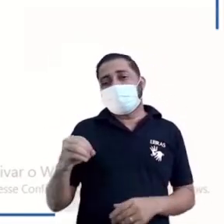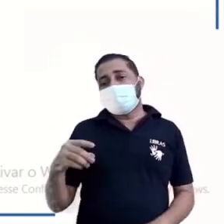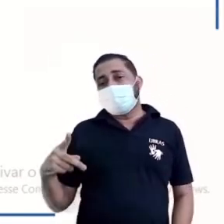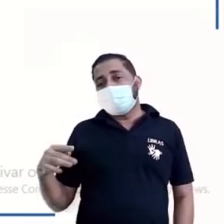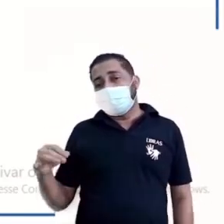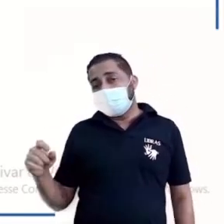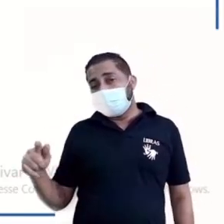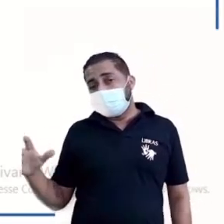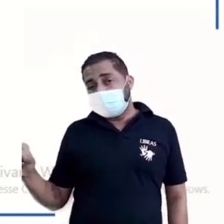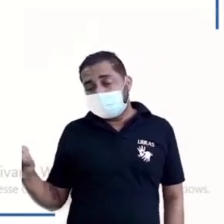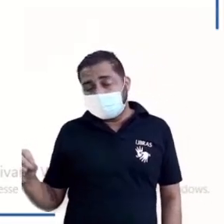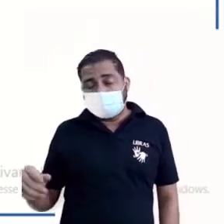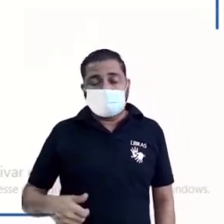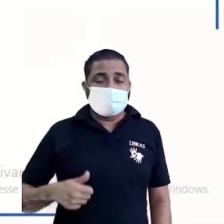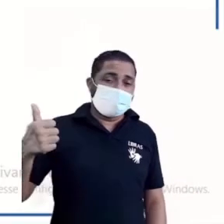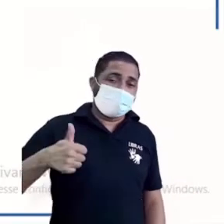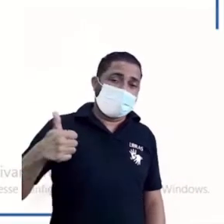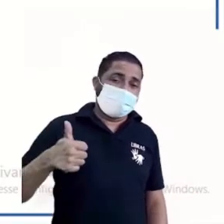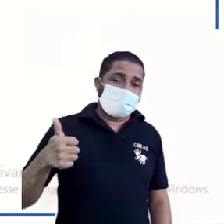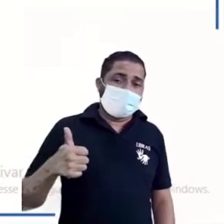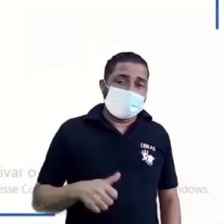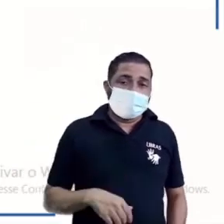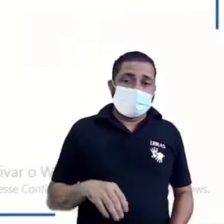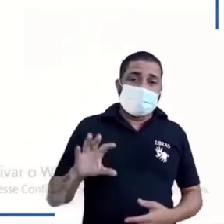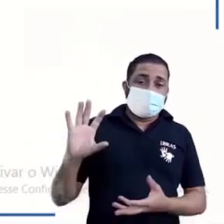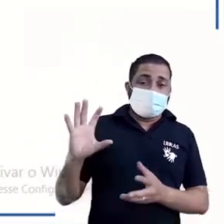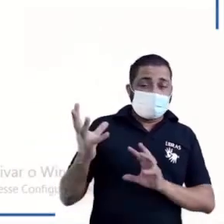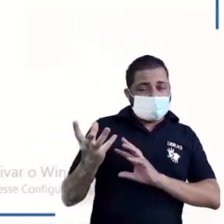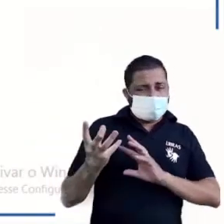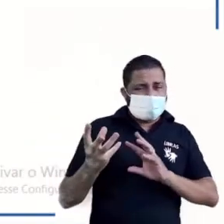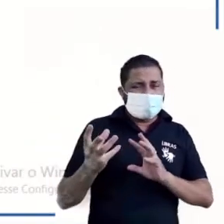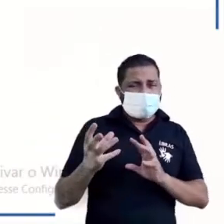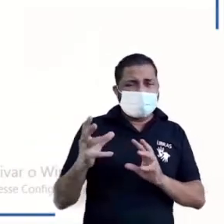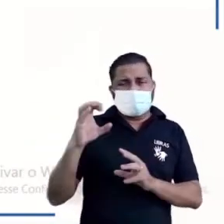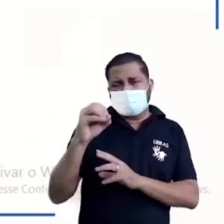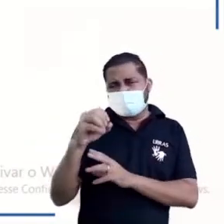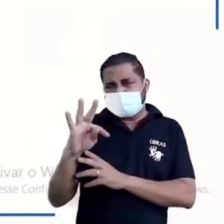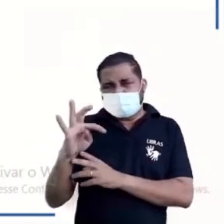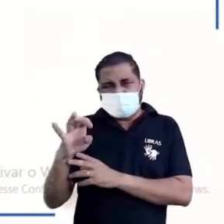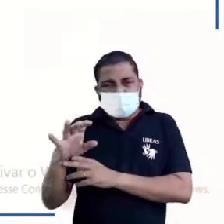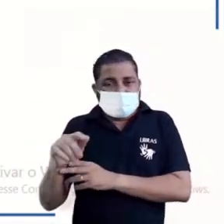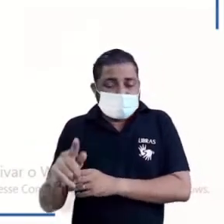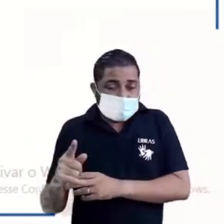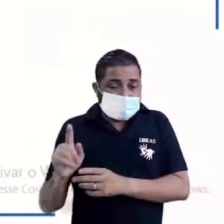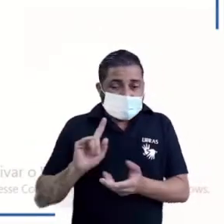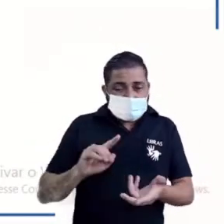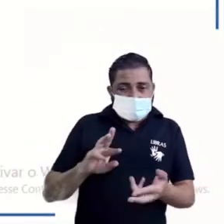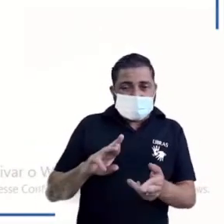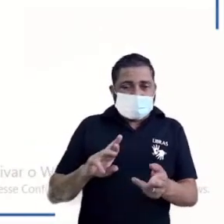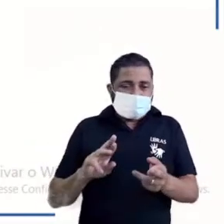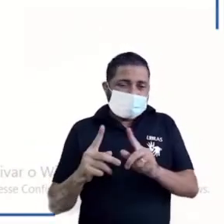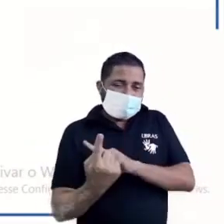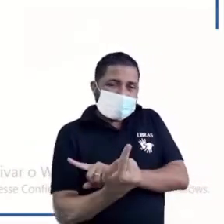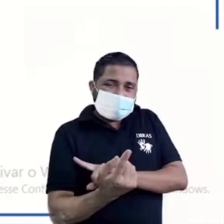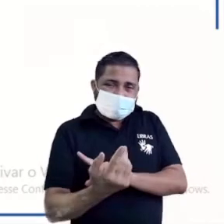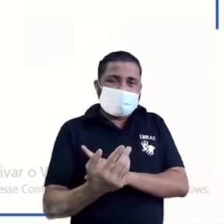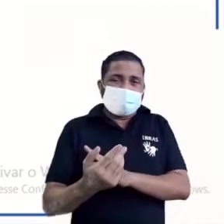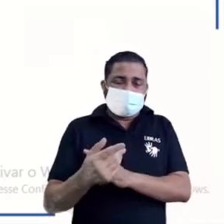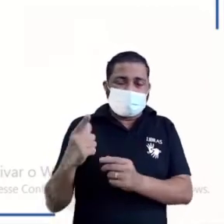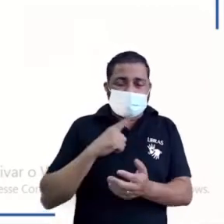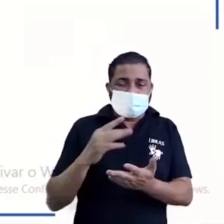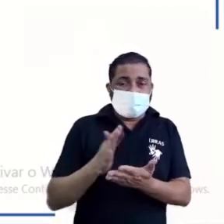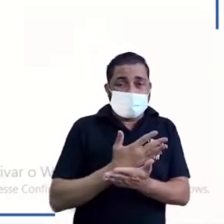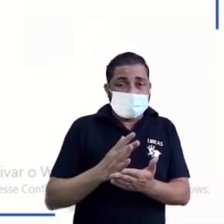composições, né? E o primeiro deles é o de contraste, né? Contraste é quando uma coisa se opõe à outra, né? Então aqui nós temos